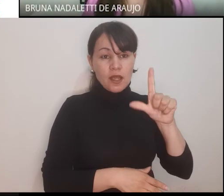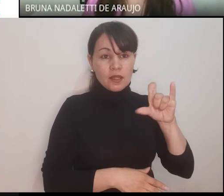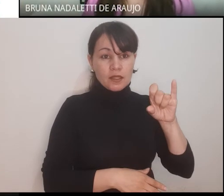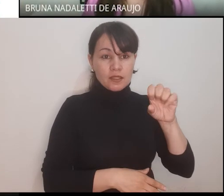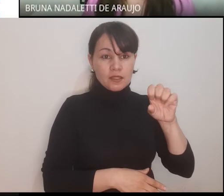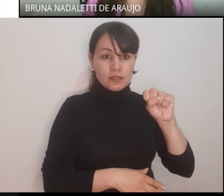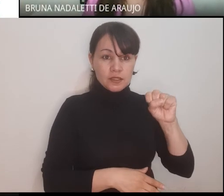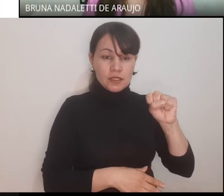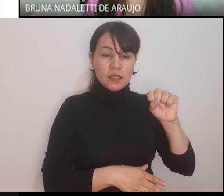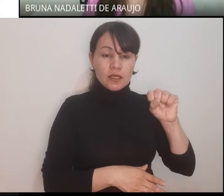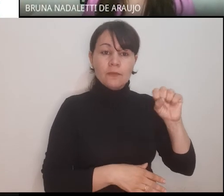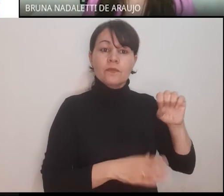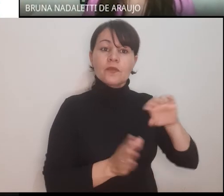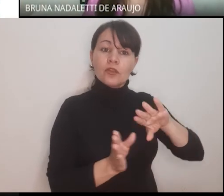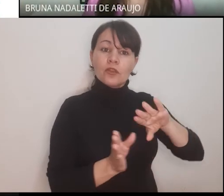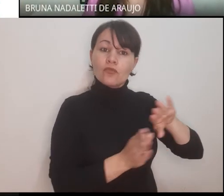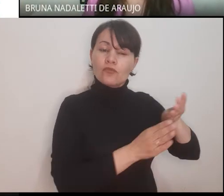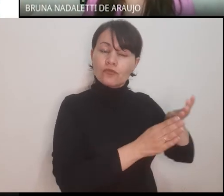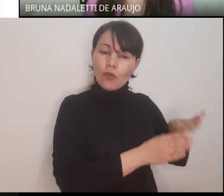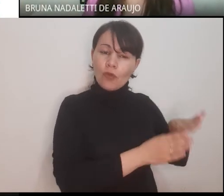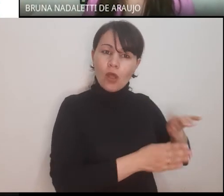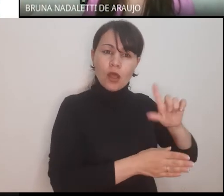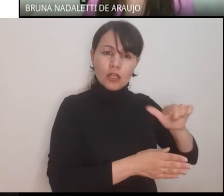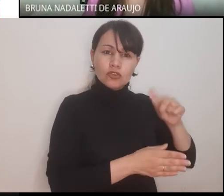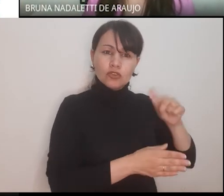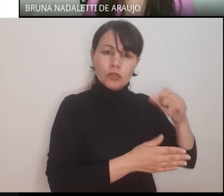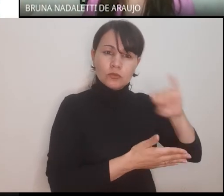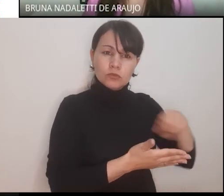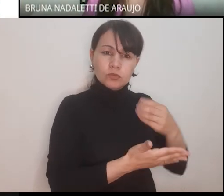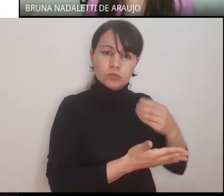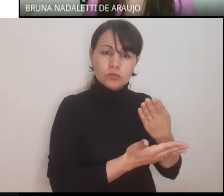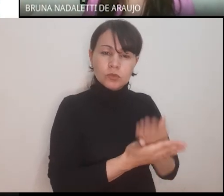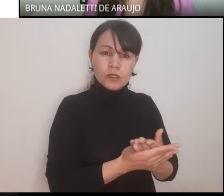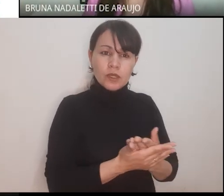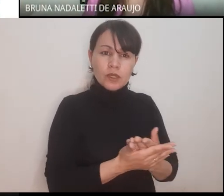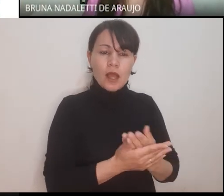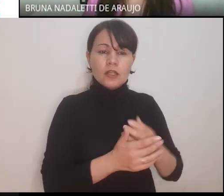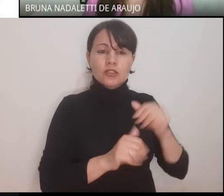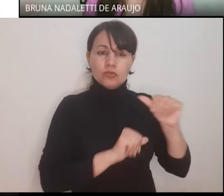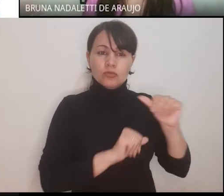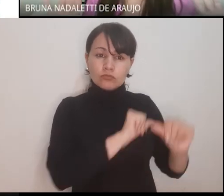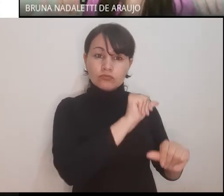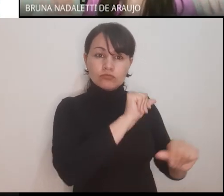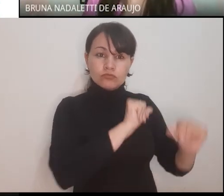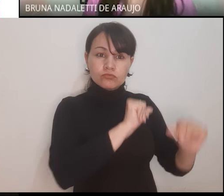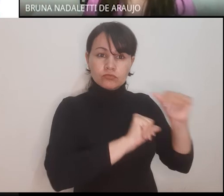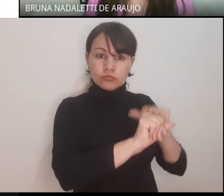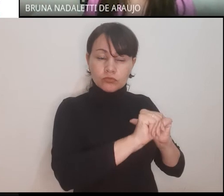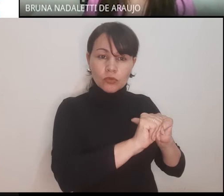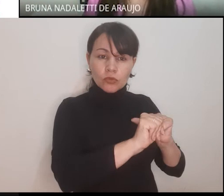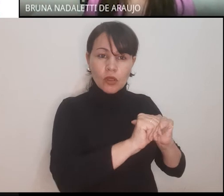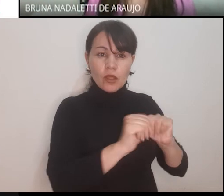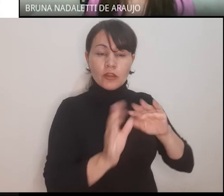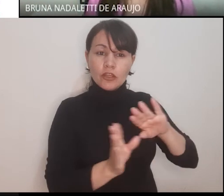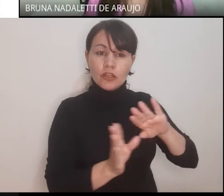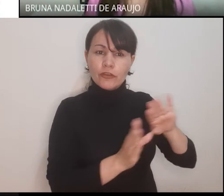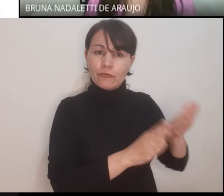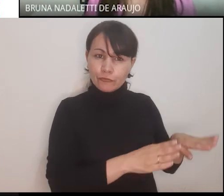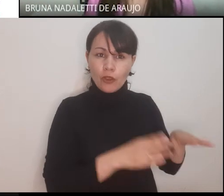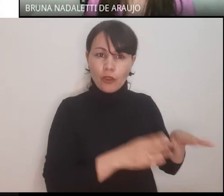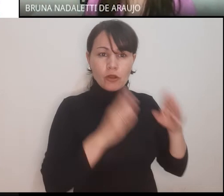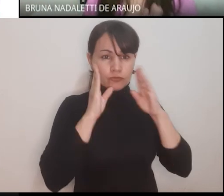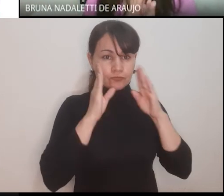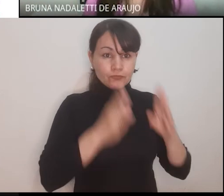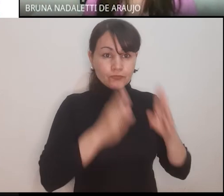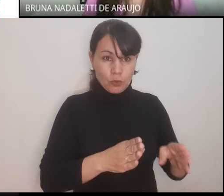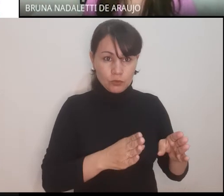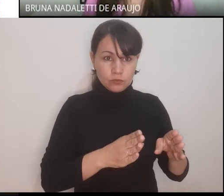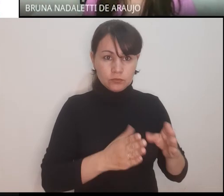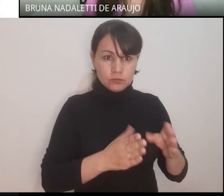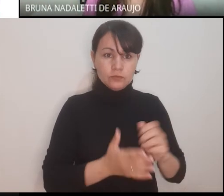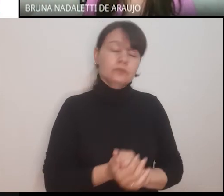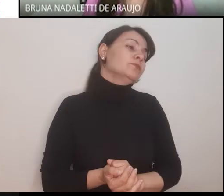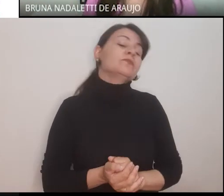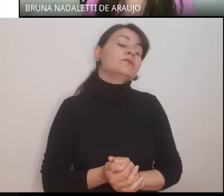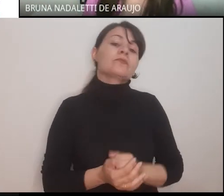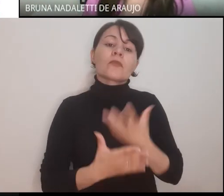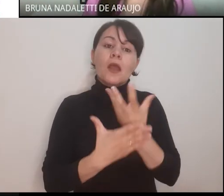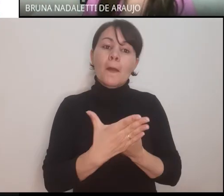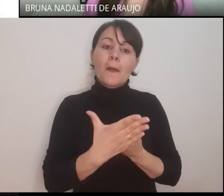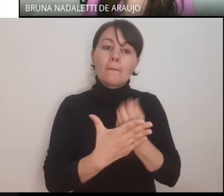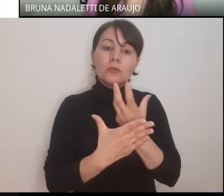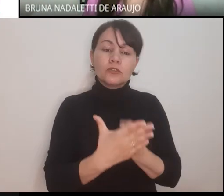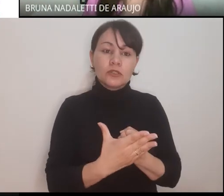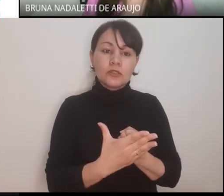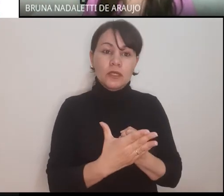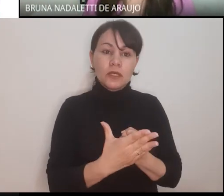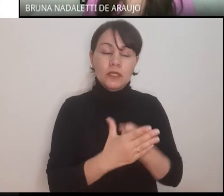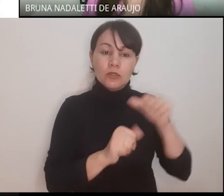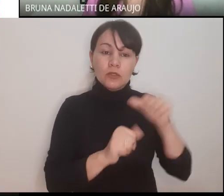as outras duas possibilidades de terapias renais substitutivas, de fora do nosso foco. A hemodiálise